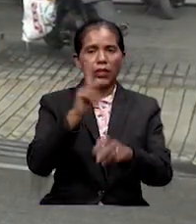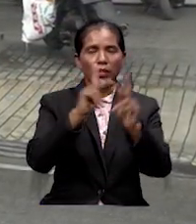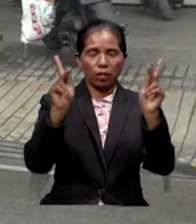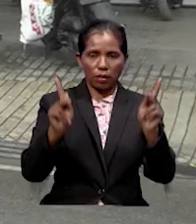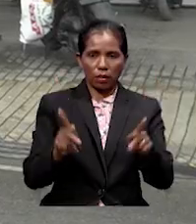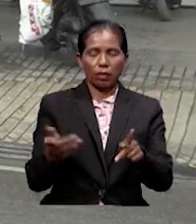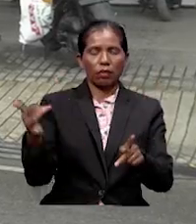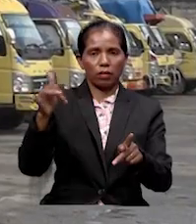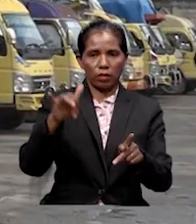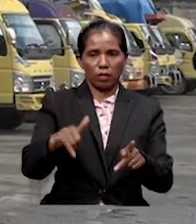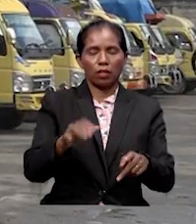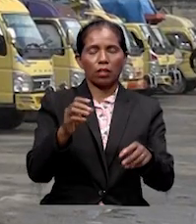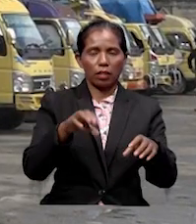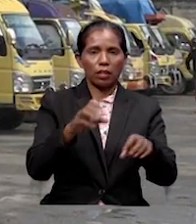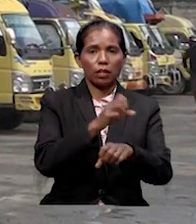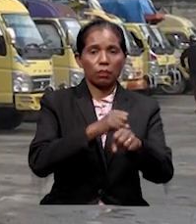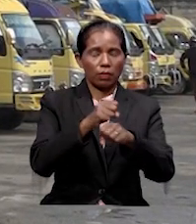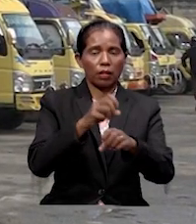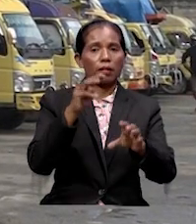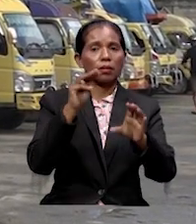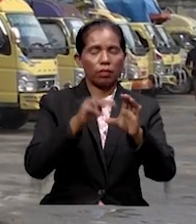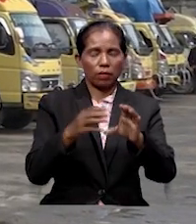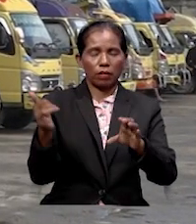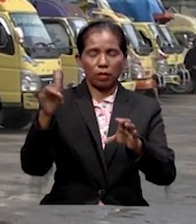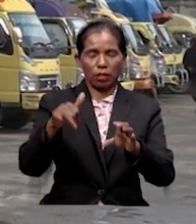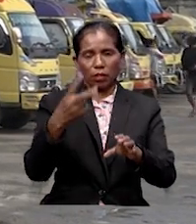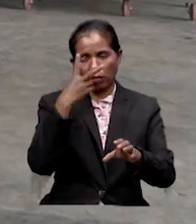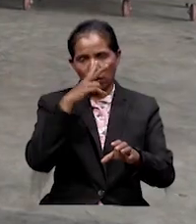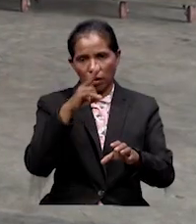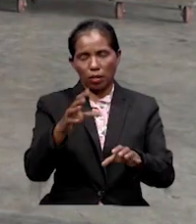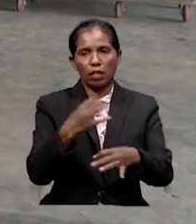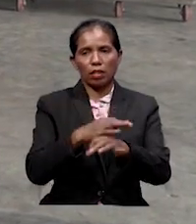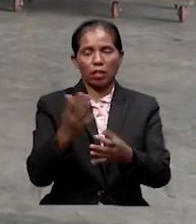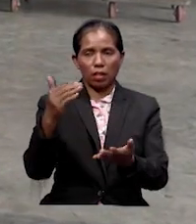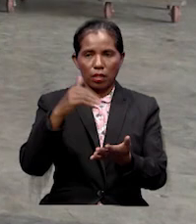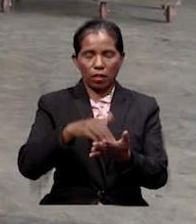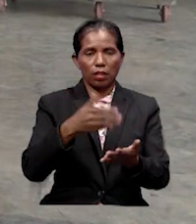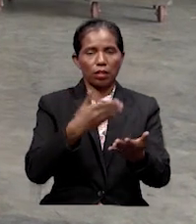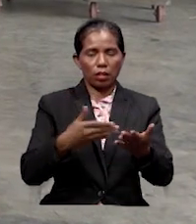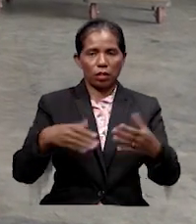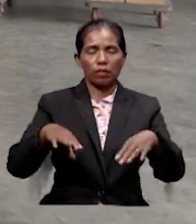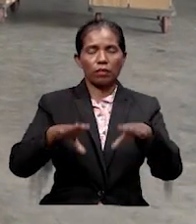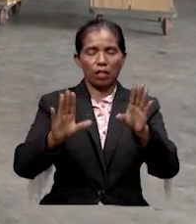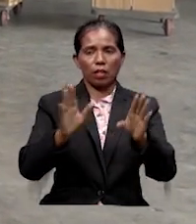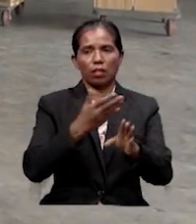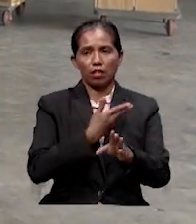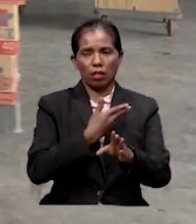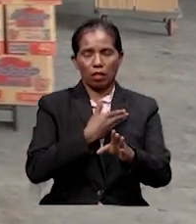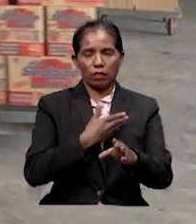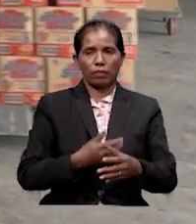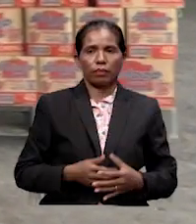distribuidor sira e a cidade dili hode fo atenção hode bele normaliza fali sasan folin nebe sae de